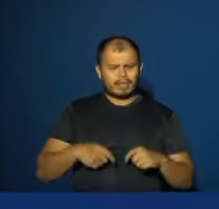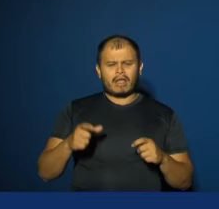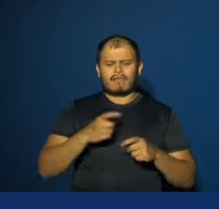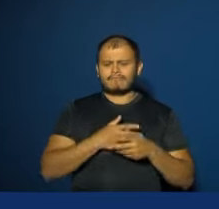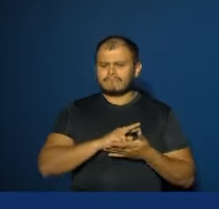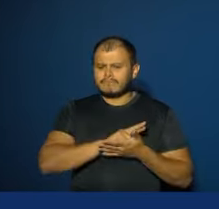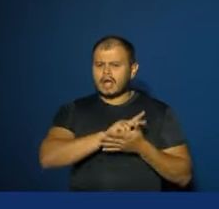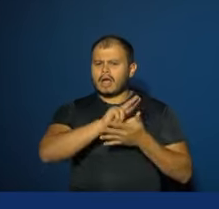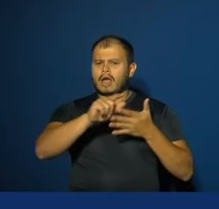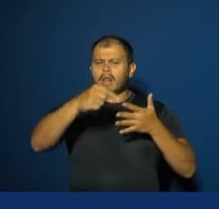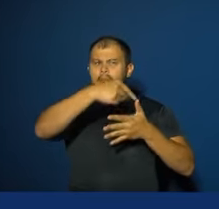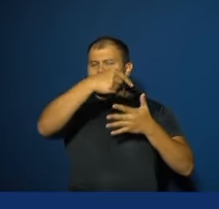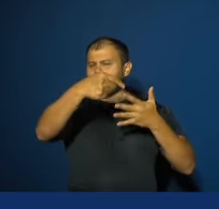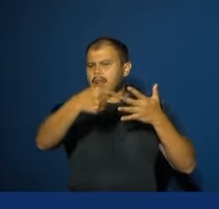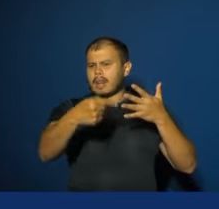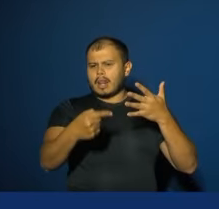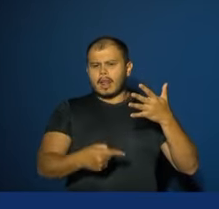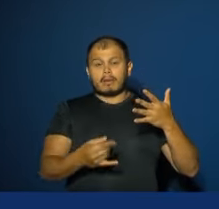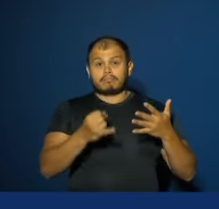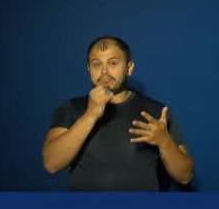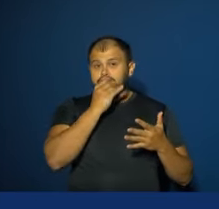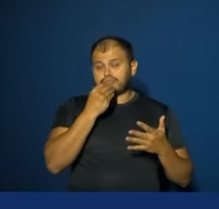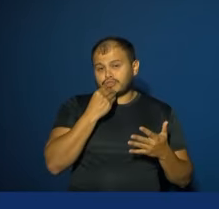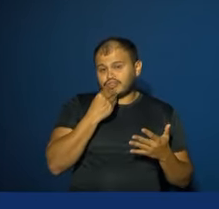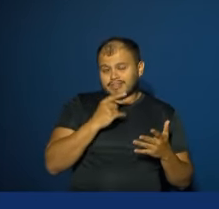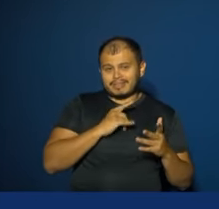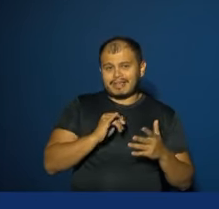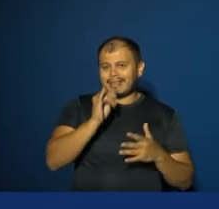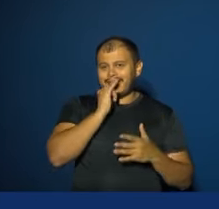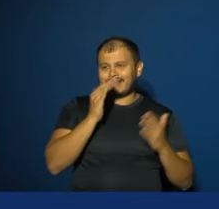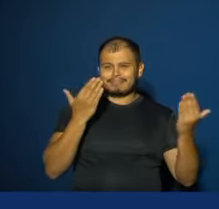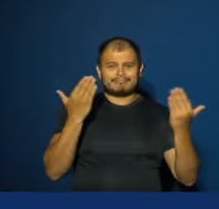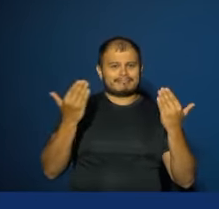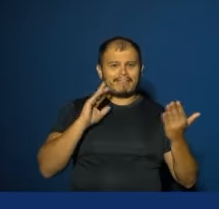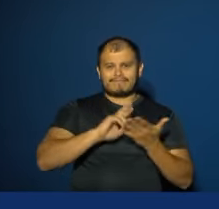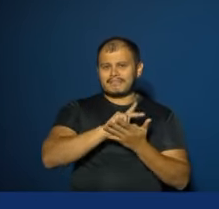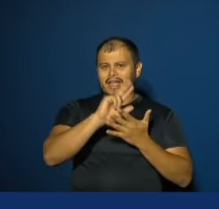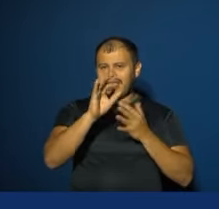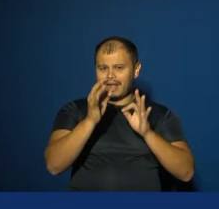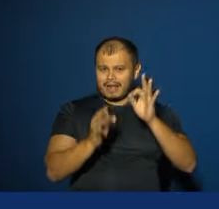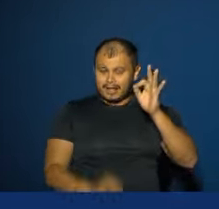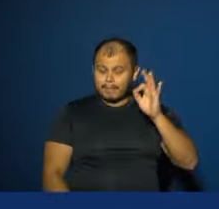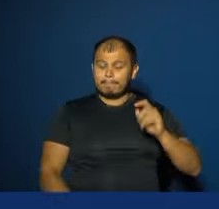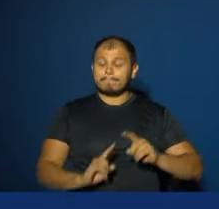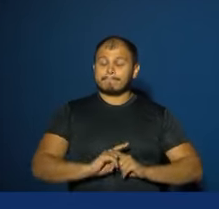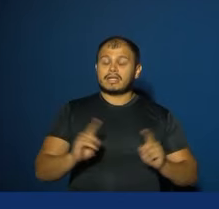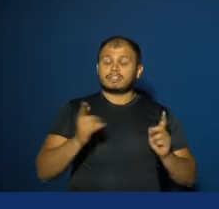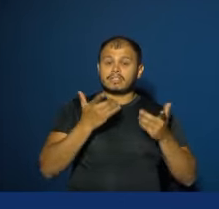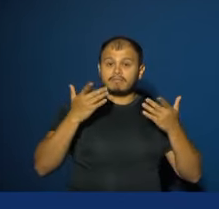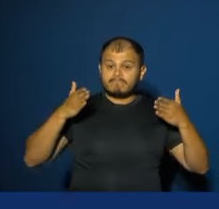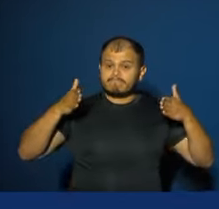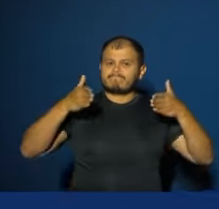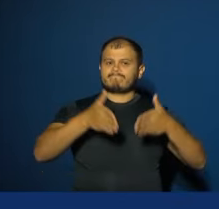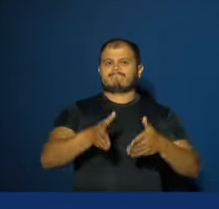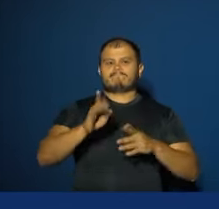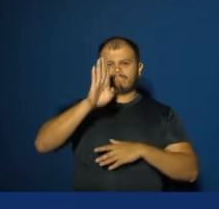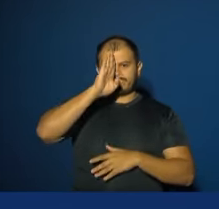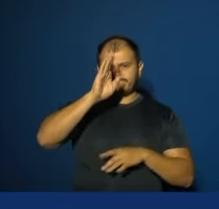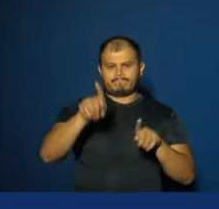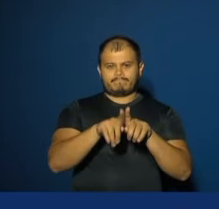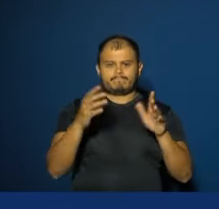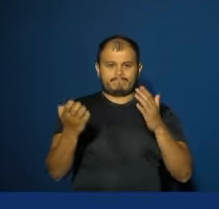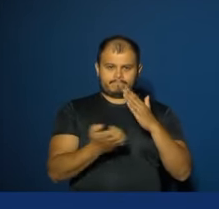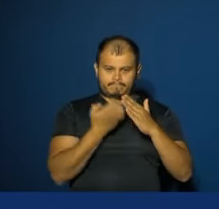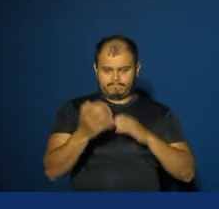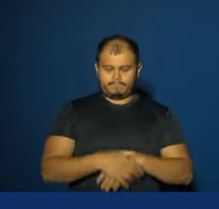de coisas, pode ficar aqui falando N exemplos, né, esse conjunto de soluções é o que a gente tem focado empresarialmente. A gente tem olhado